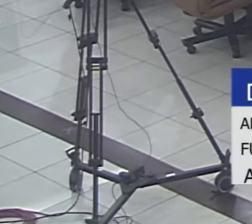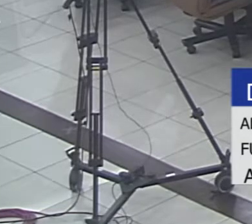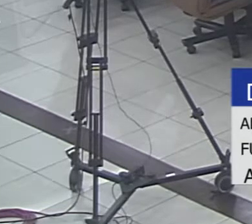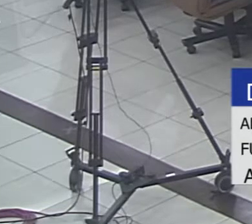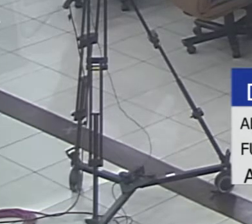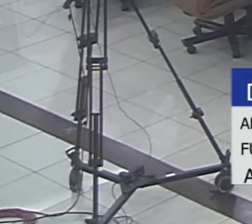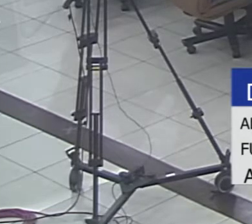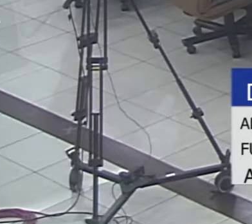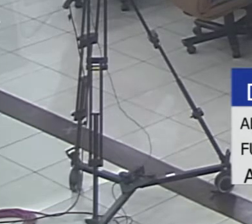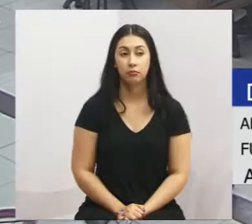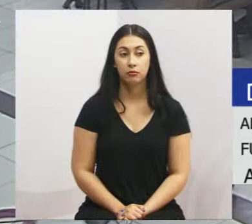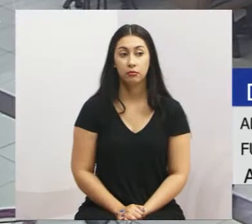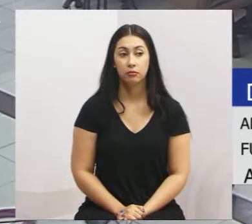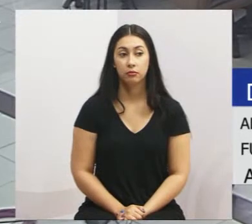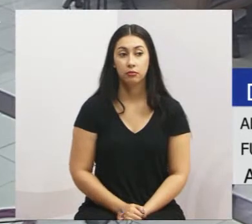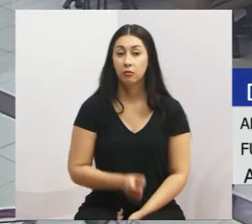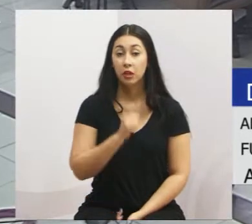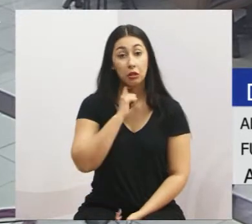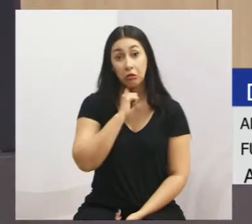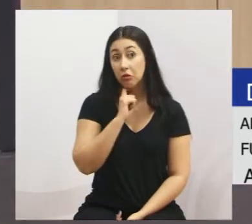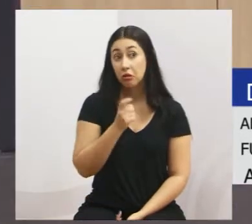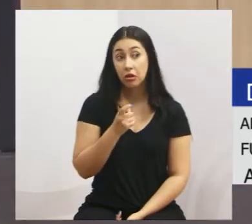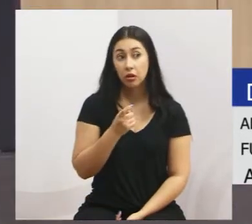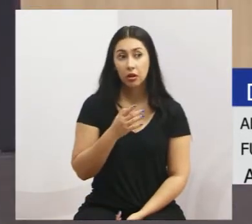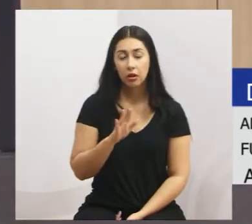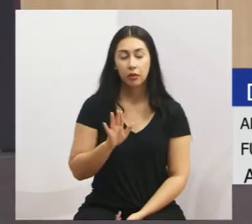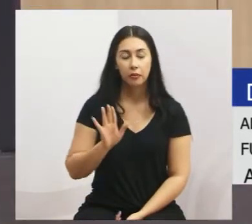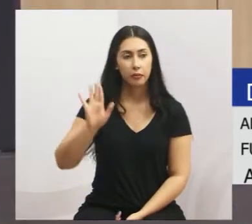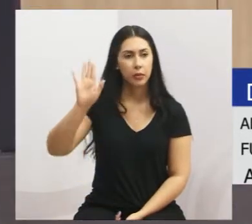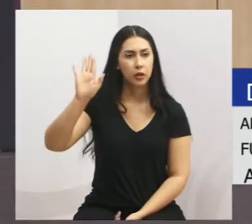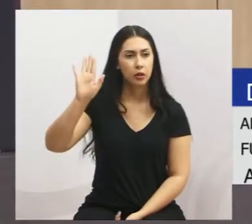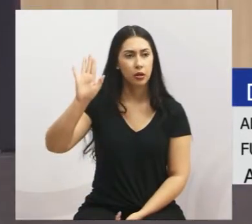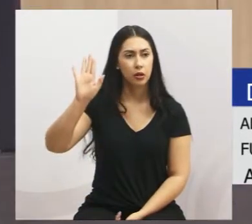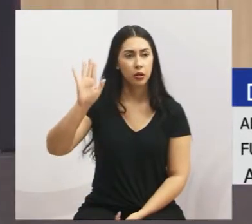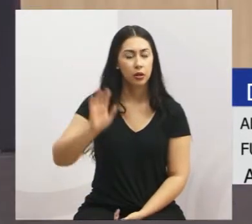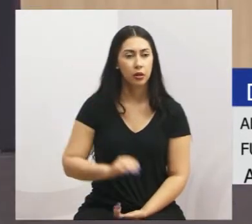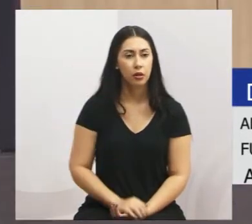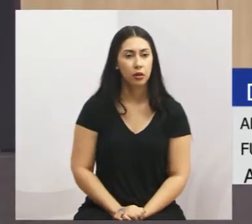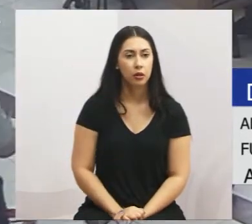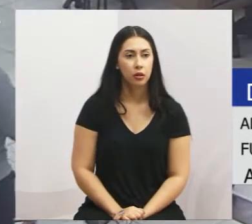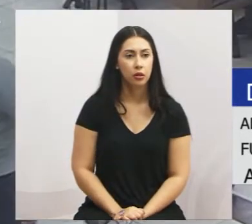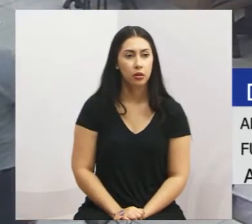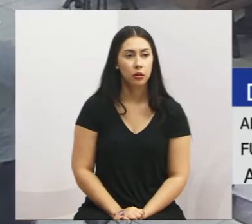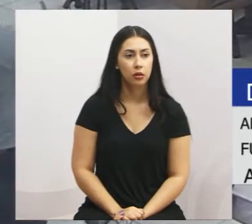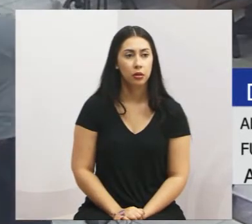Não havendo mais nenhum vereador. Senhor presidente, pois não.